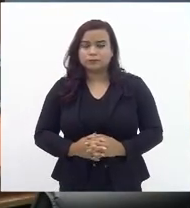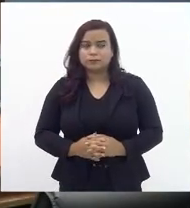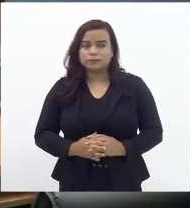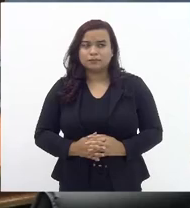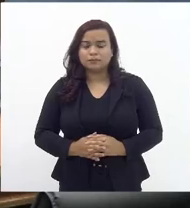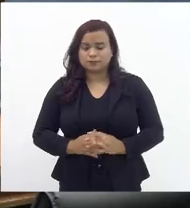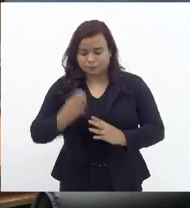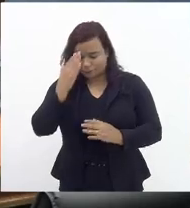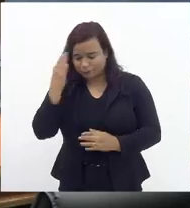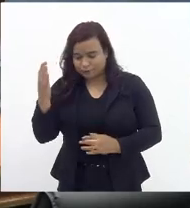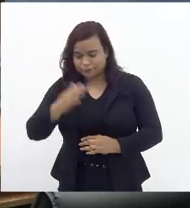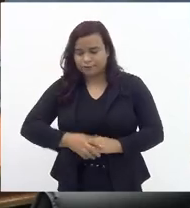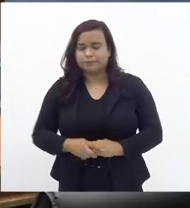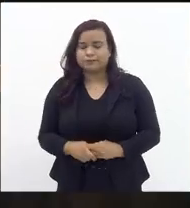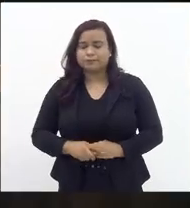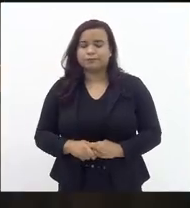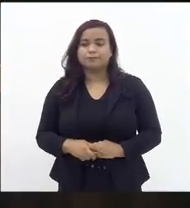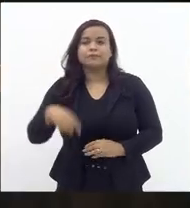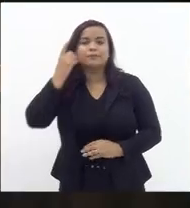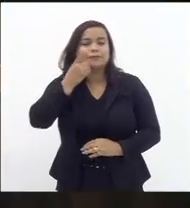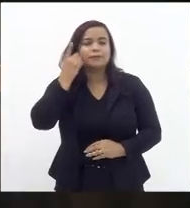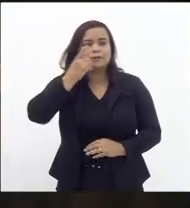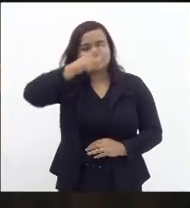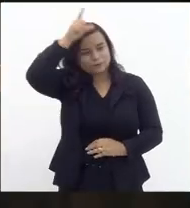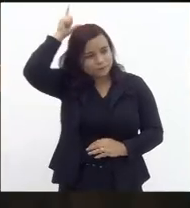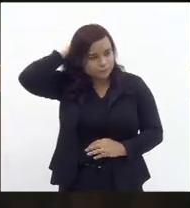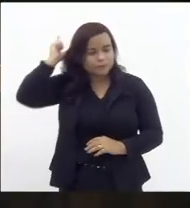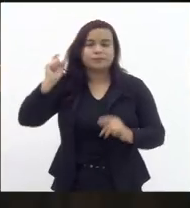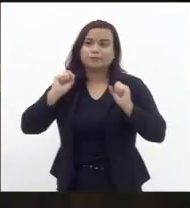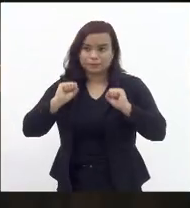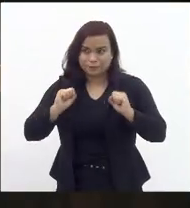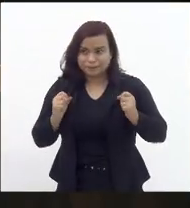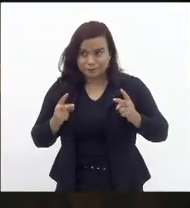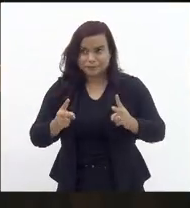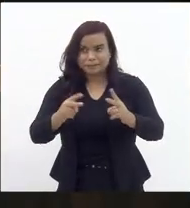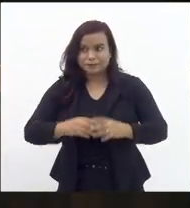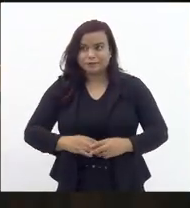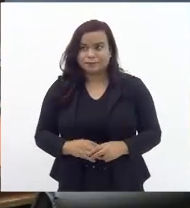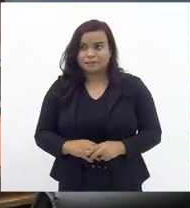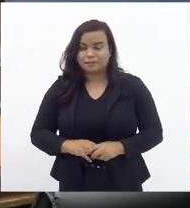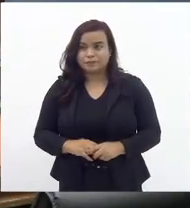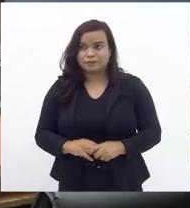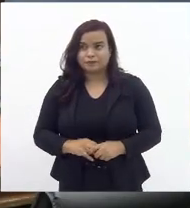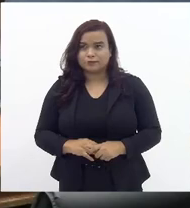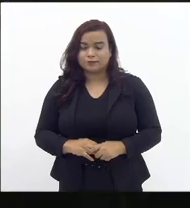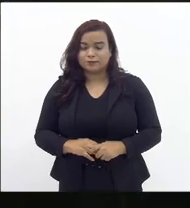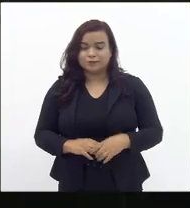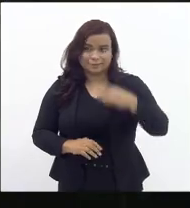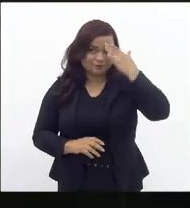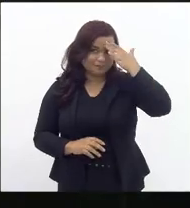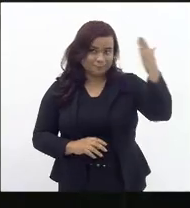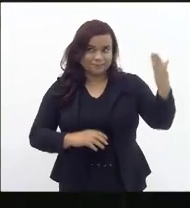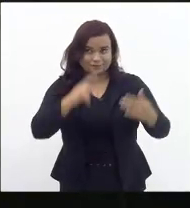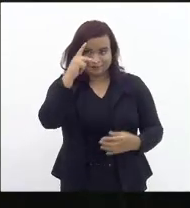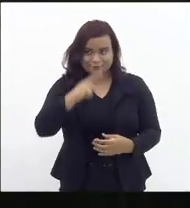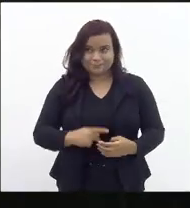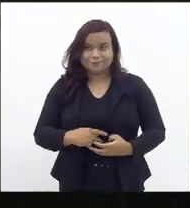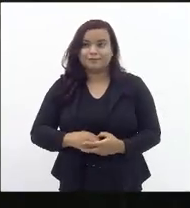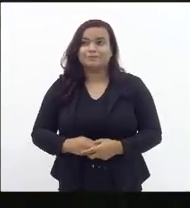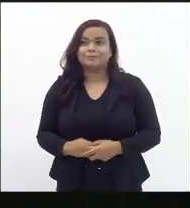muito obrigada. Deputado Luiz Paulo, pode retomar do início. Muito obrigado, senhora